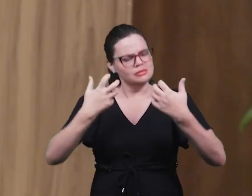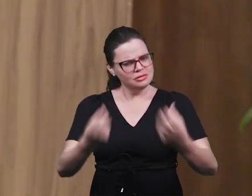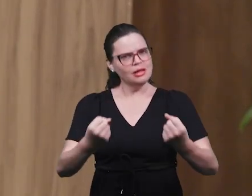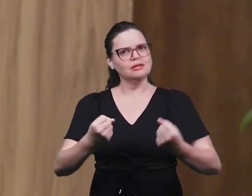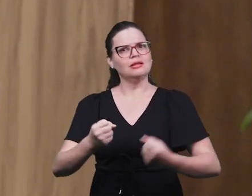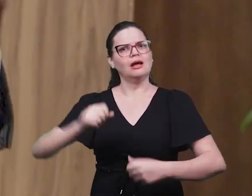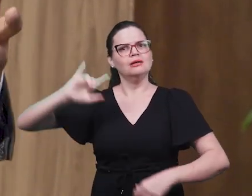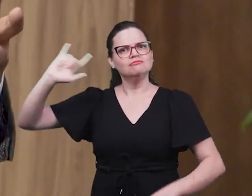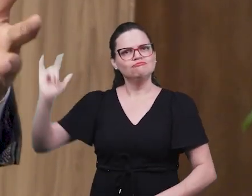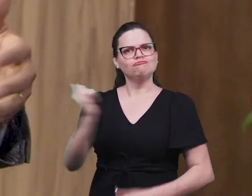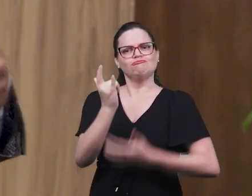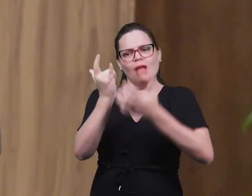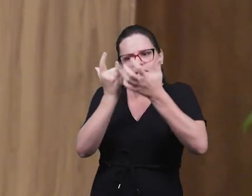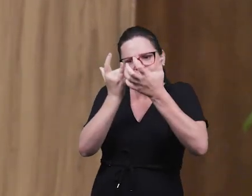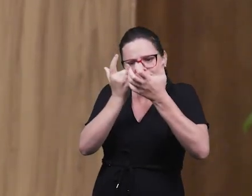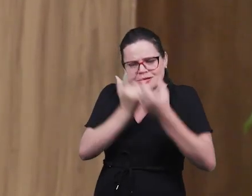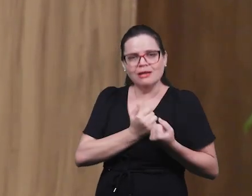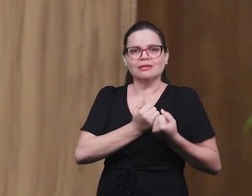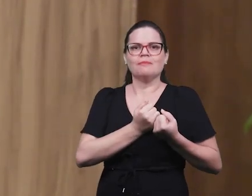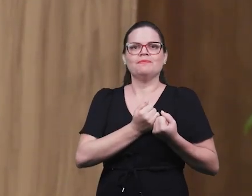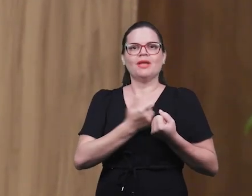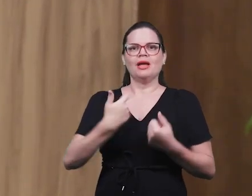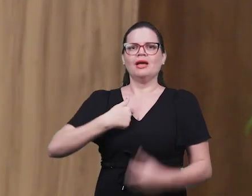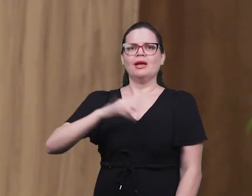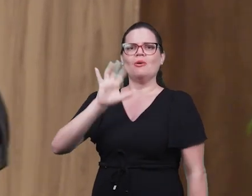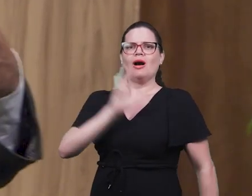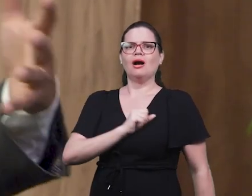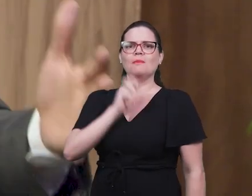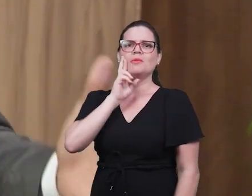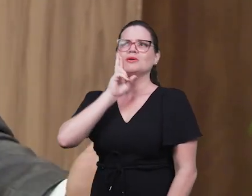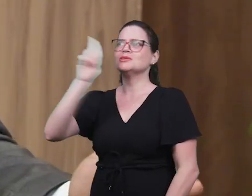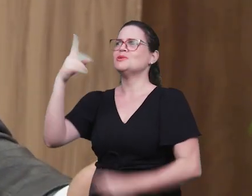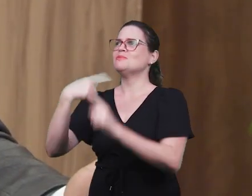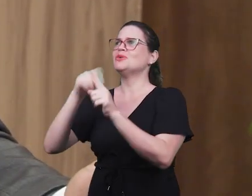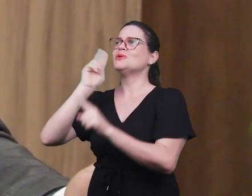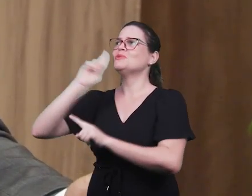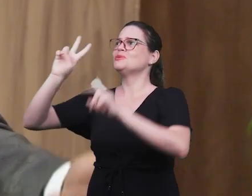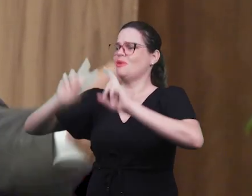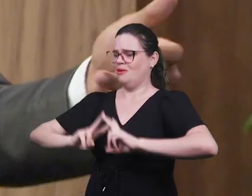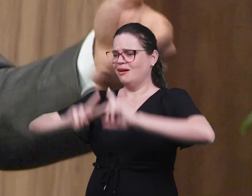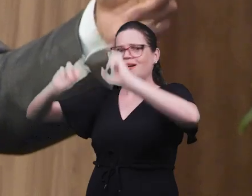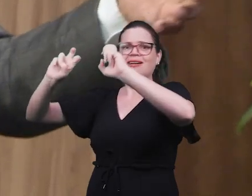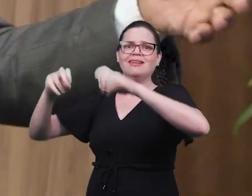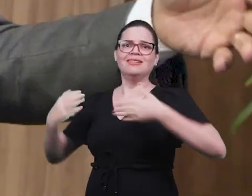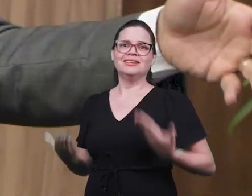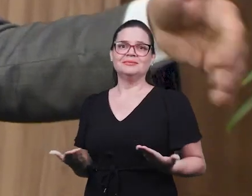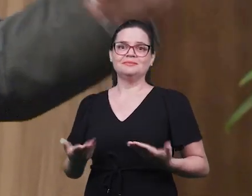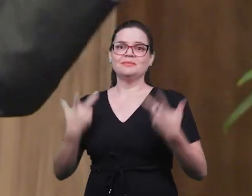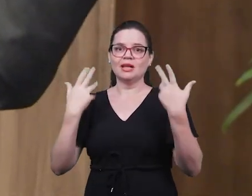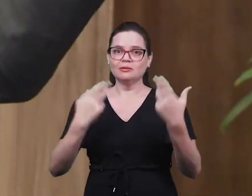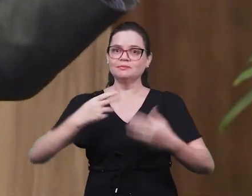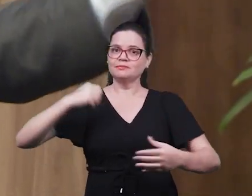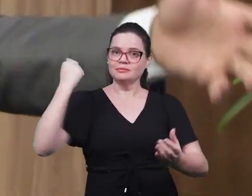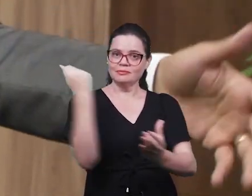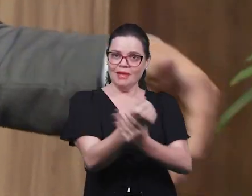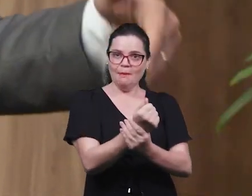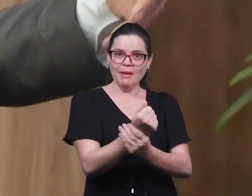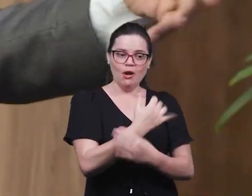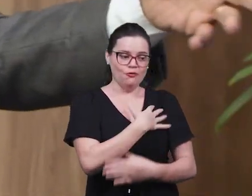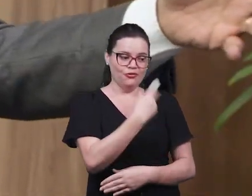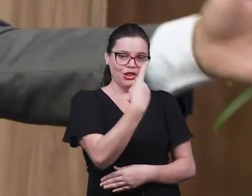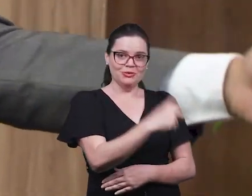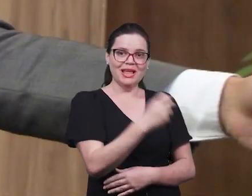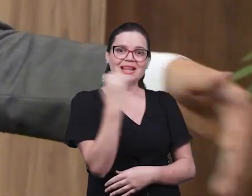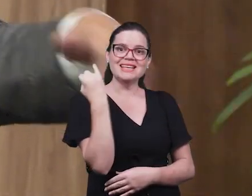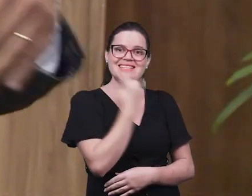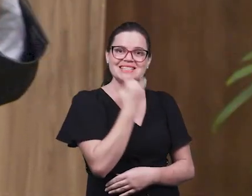Senhor porque Ele me ouviu. Nós temos muitos motivos para amar a Deus. Abraão ofereceu o seu filho por amar a Deus,